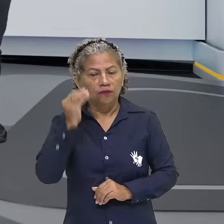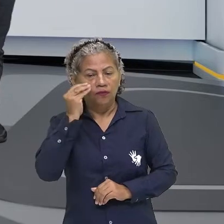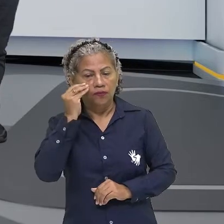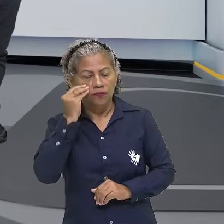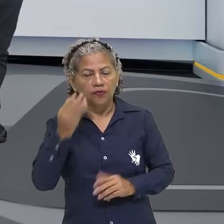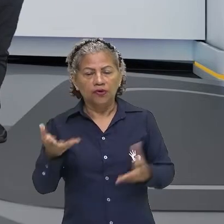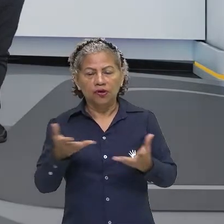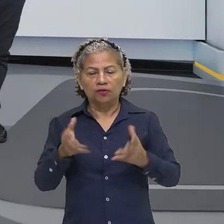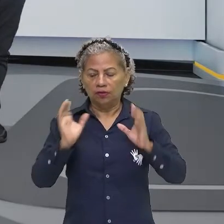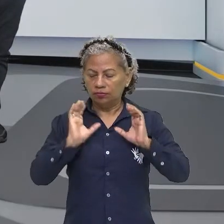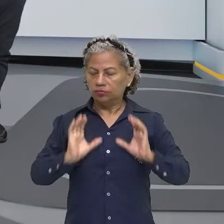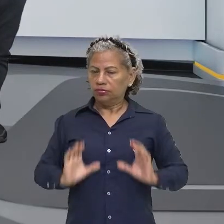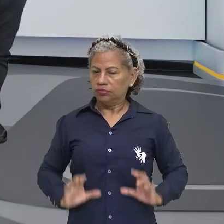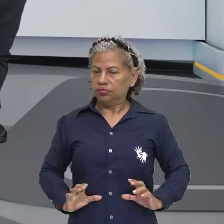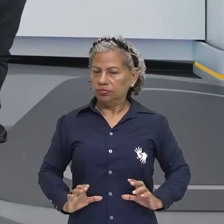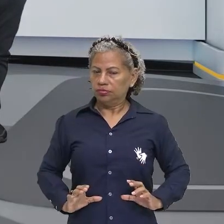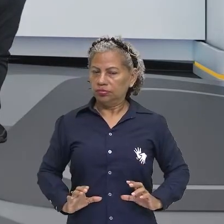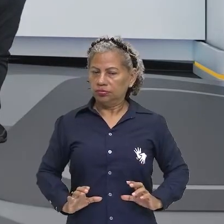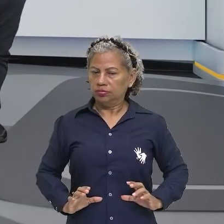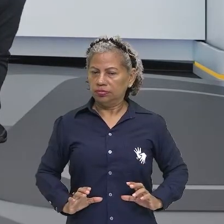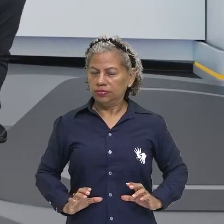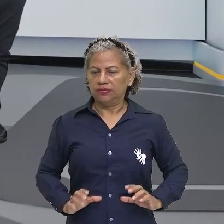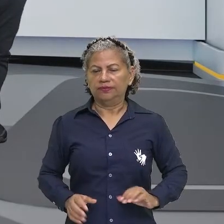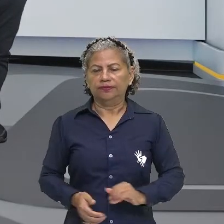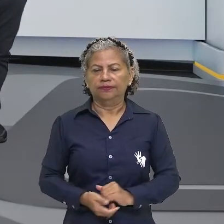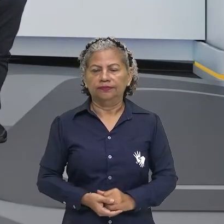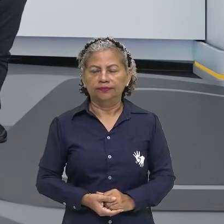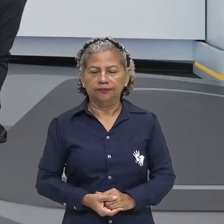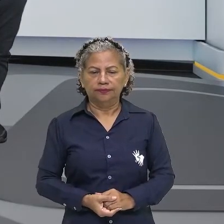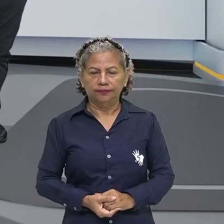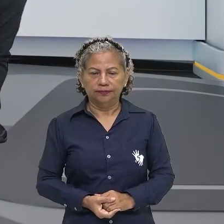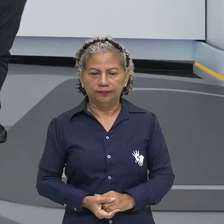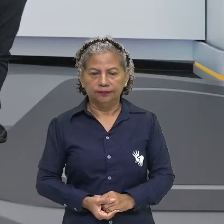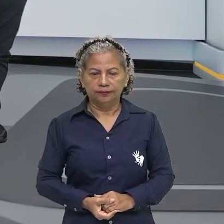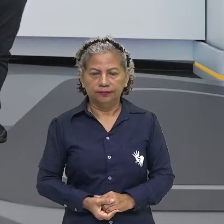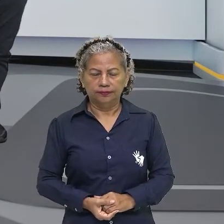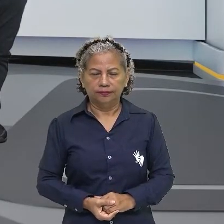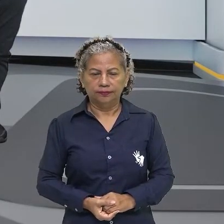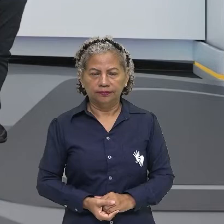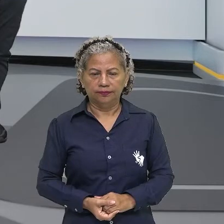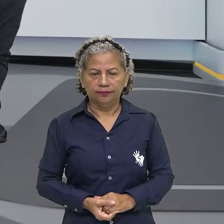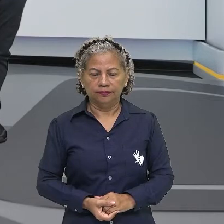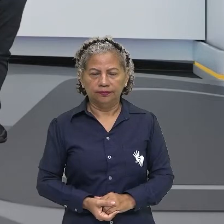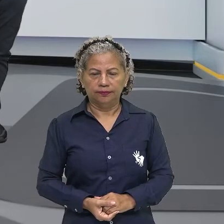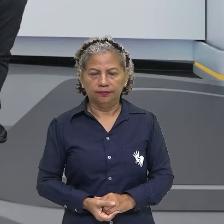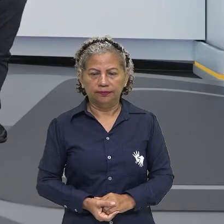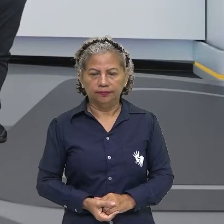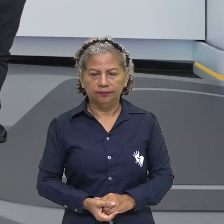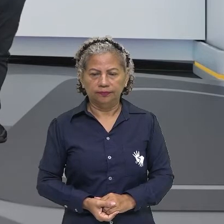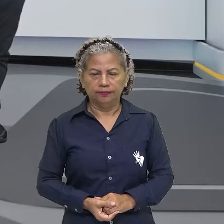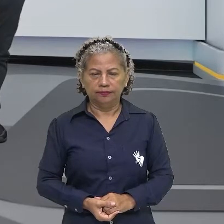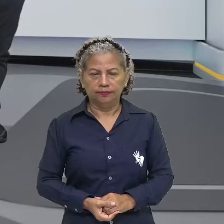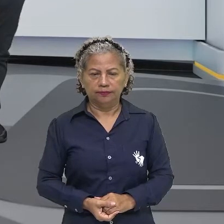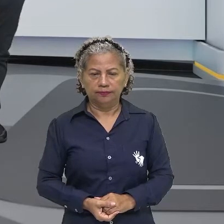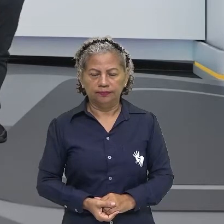gente deve se comportar, pegando a dica do nosso Ribeirinho de novo. Vai lá, joga lá a tarrafa do